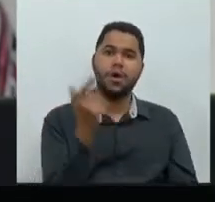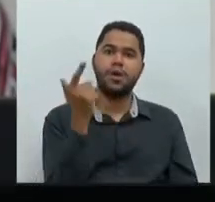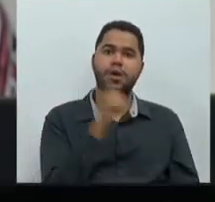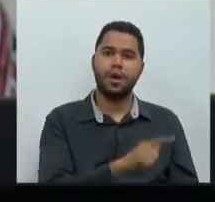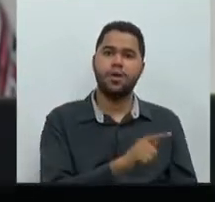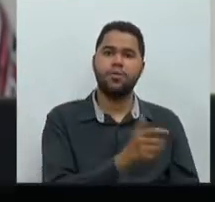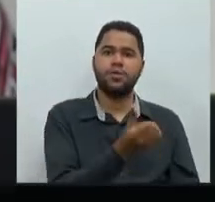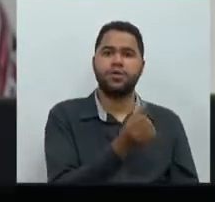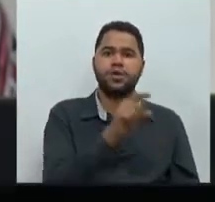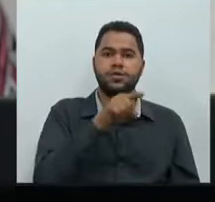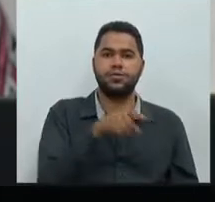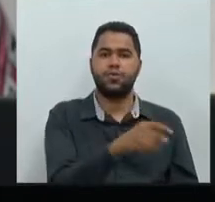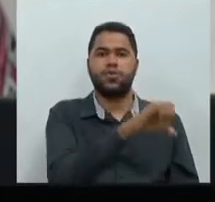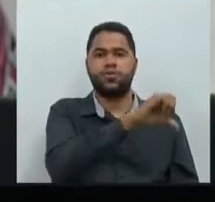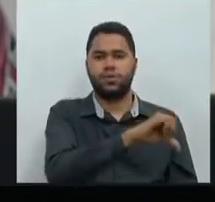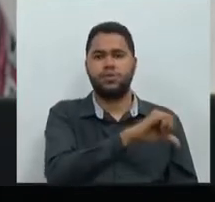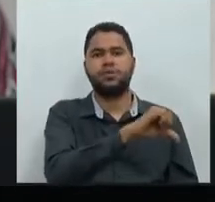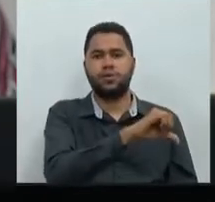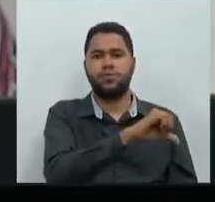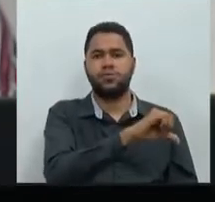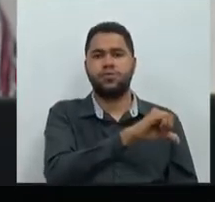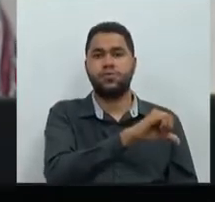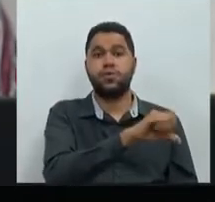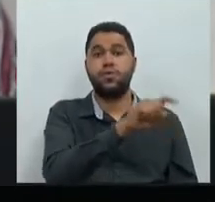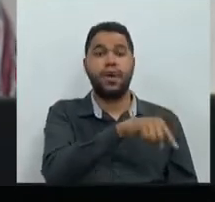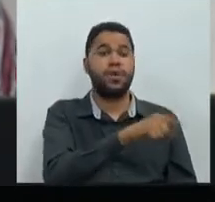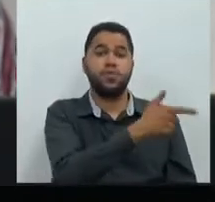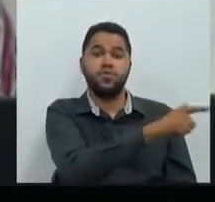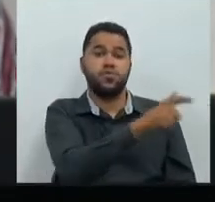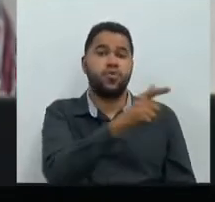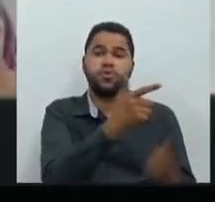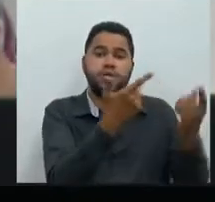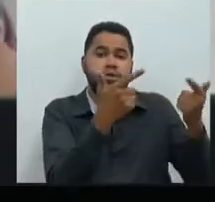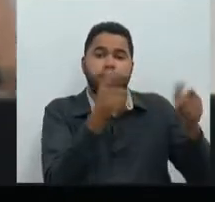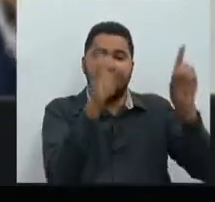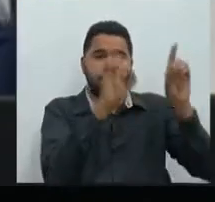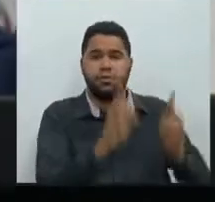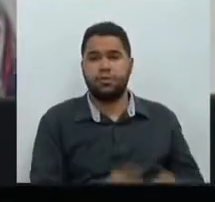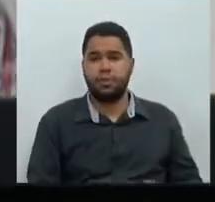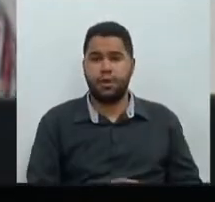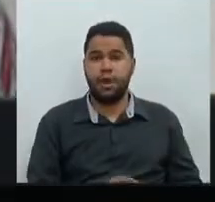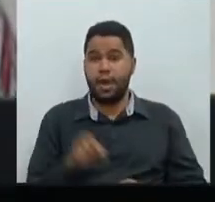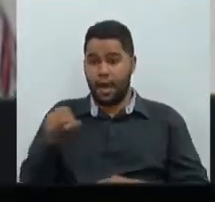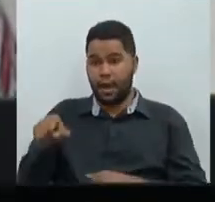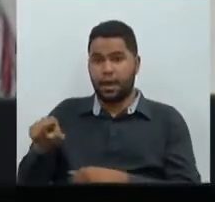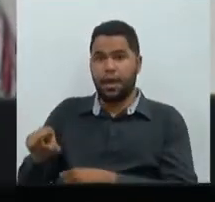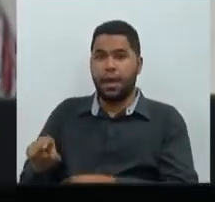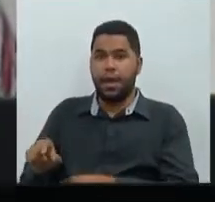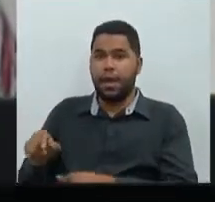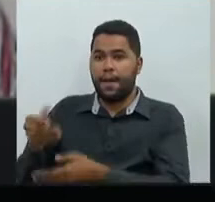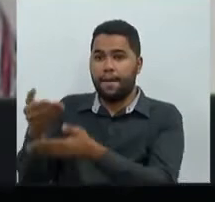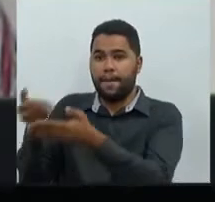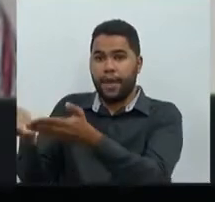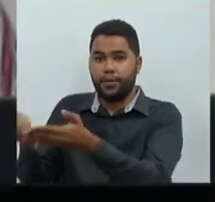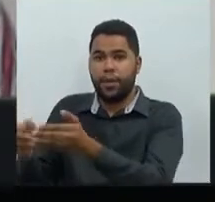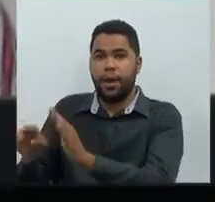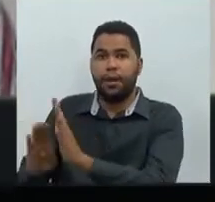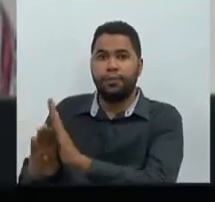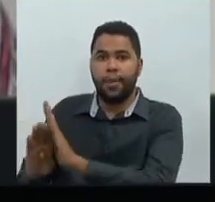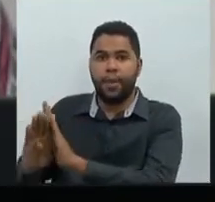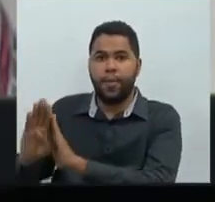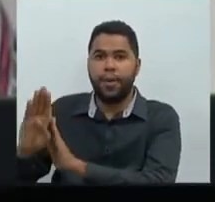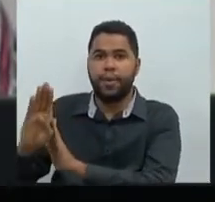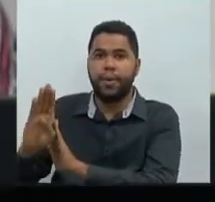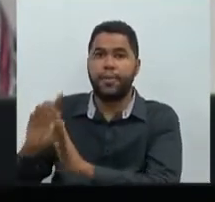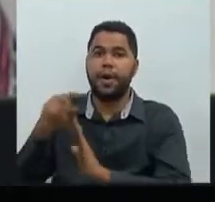de 6.906 vínculos para os demais trabalhadores, enquanto aumentou o número de postos de trabalho, né?